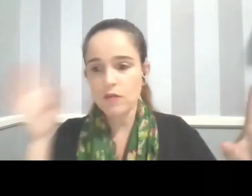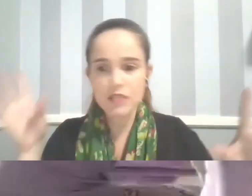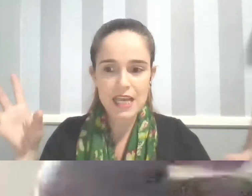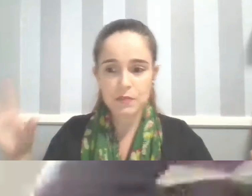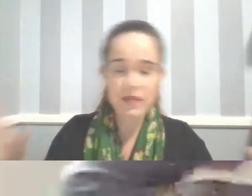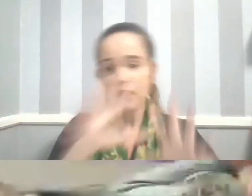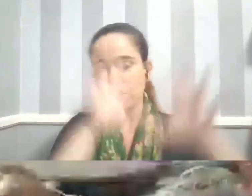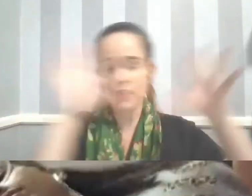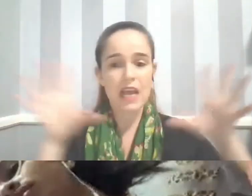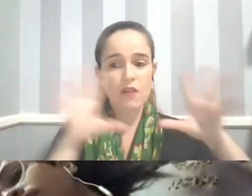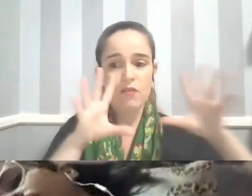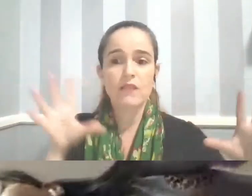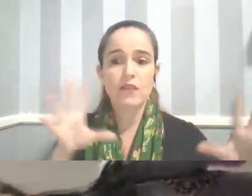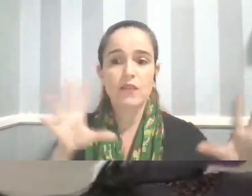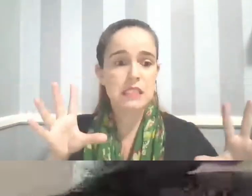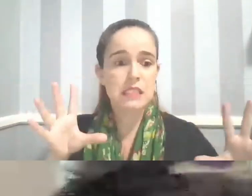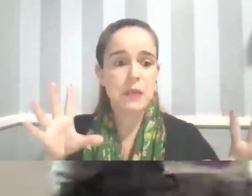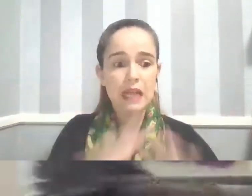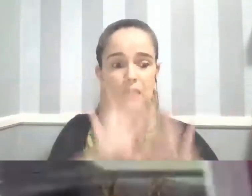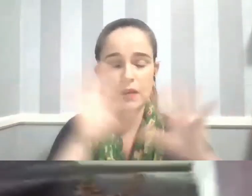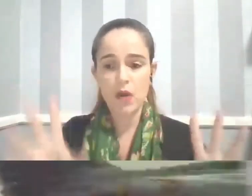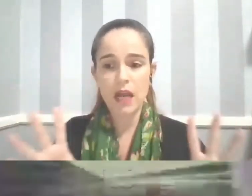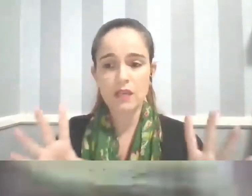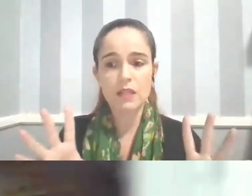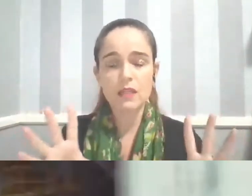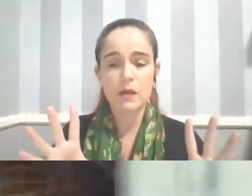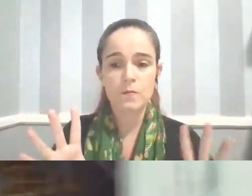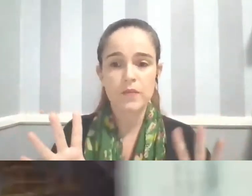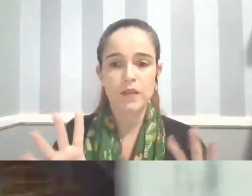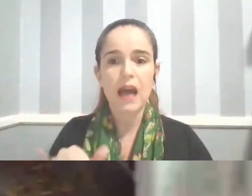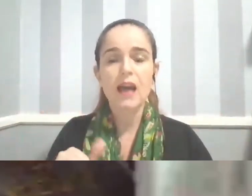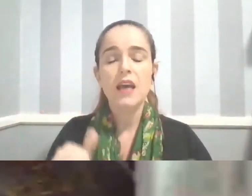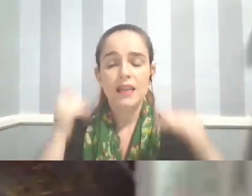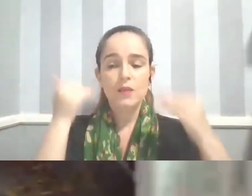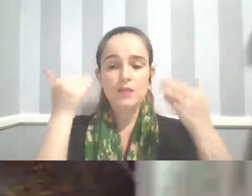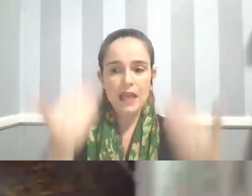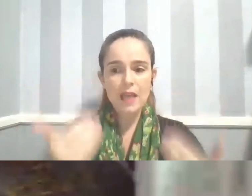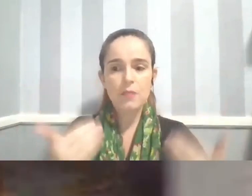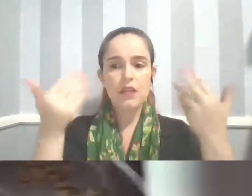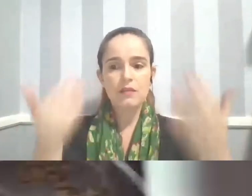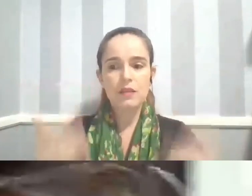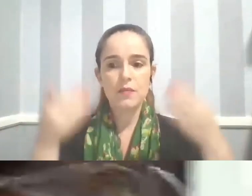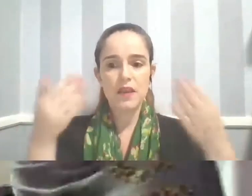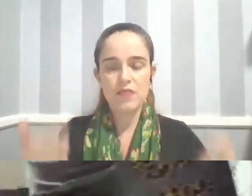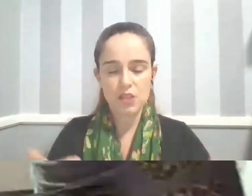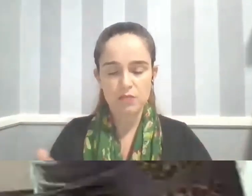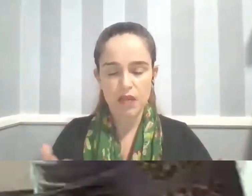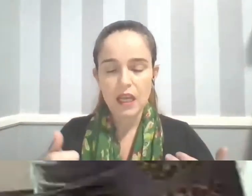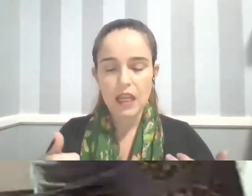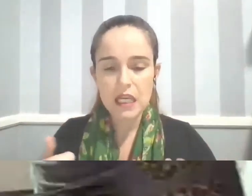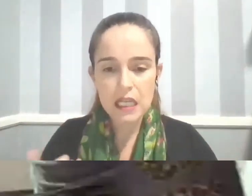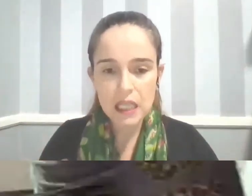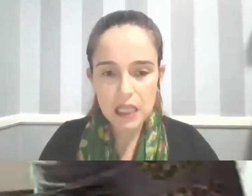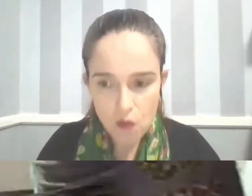ela não vai conseguir respirar, ela vai ficar nervosa, ela vai ficar desesperada e vai piorar a situação, tá? Então, sempre orientando a minha